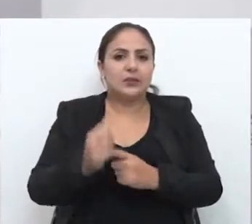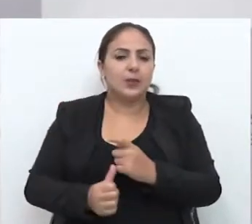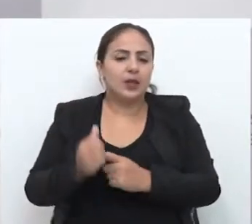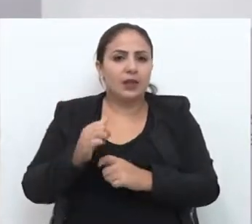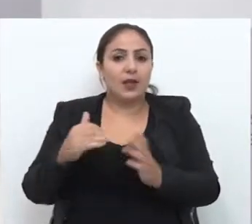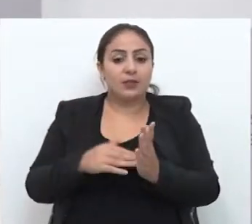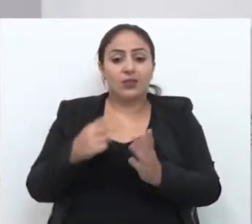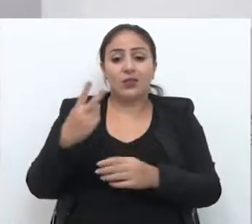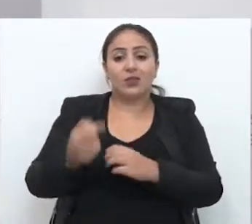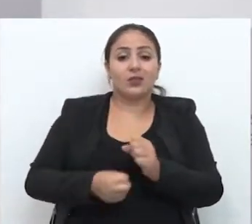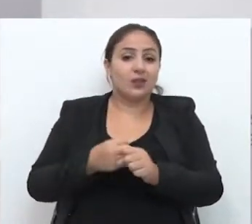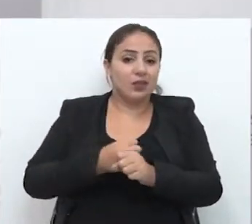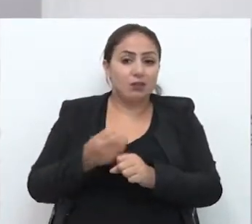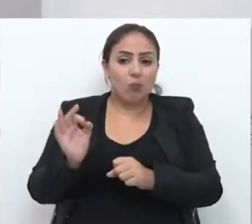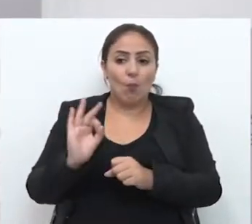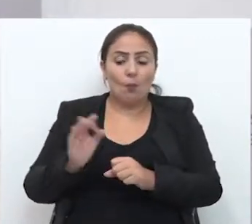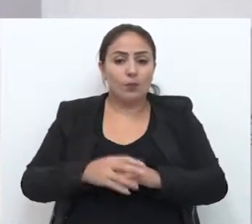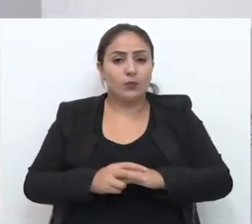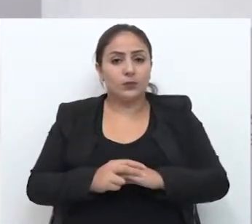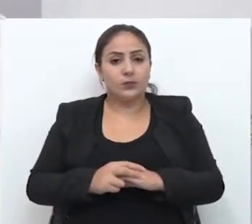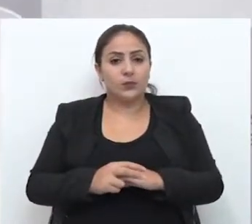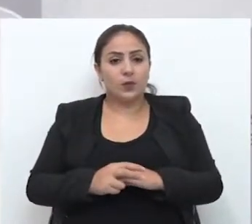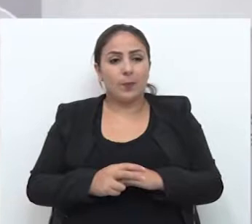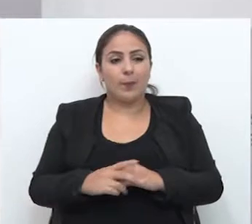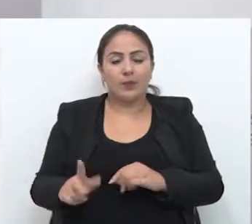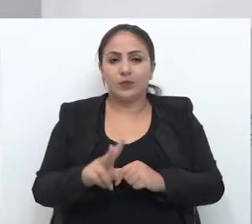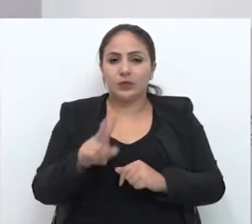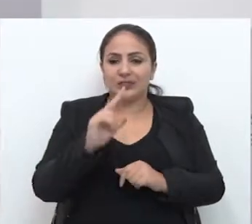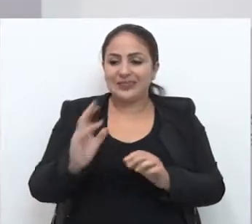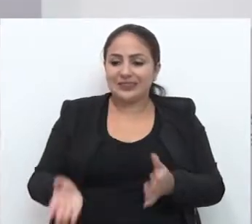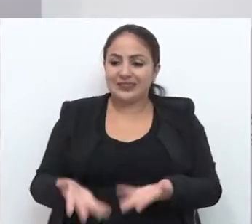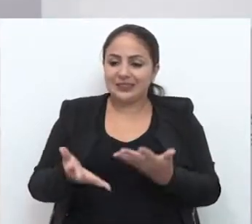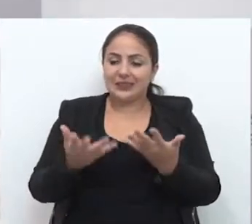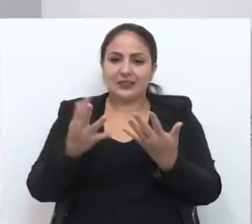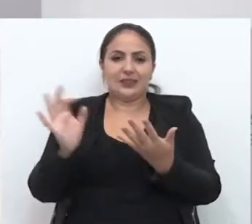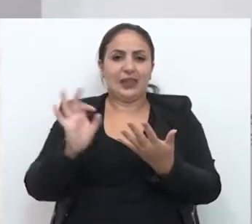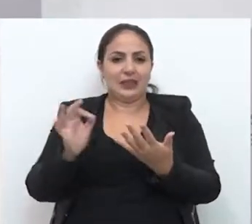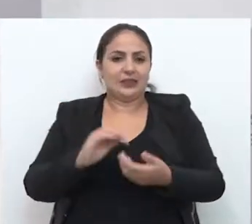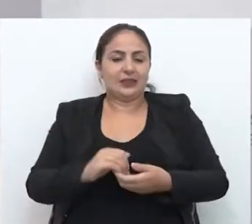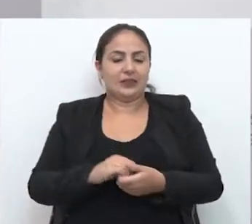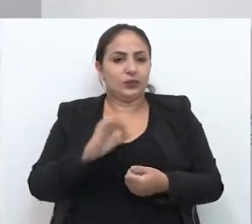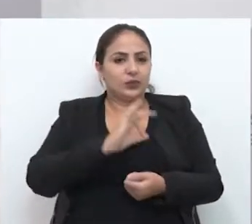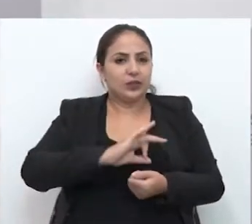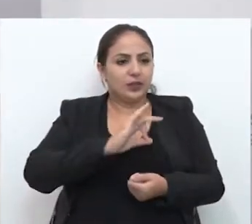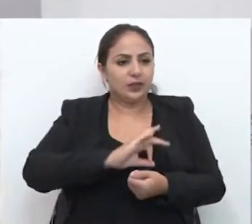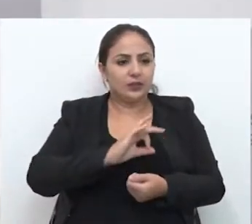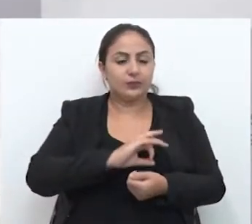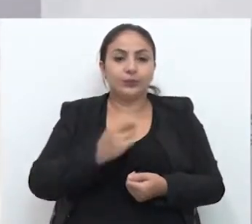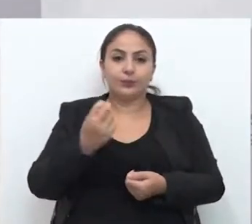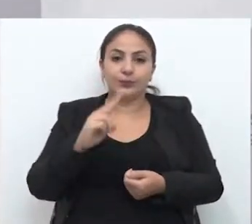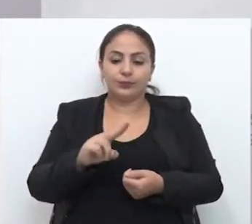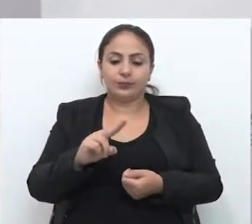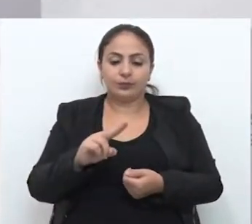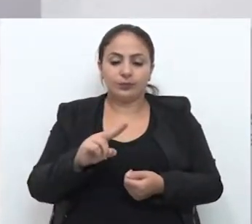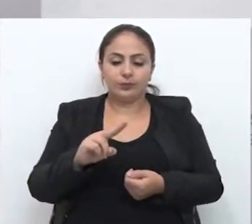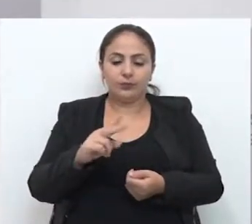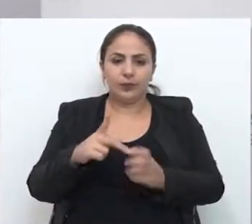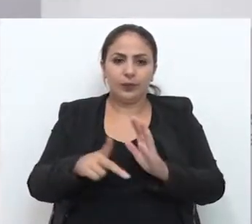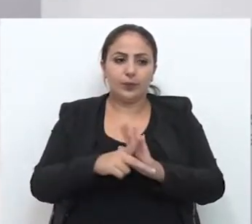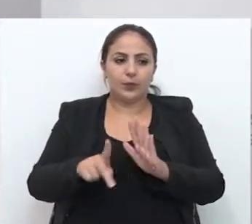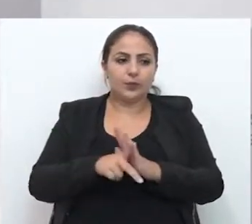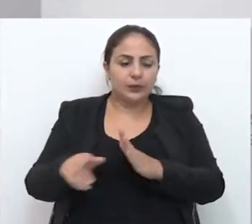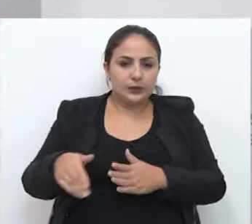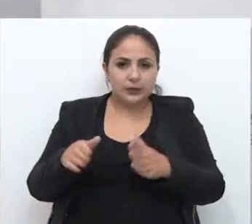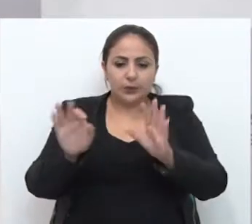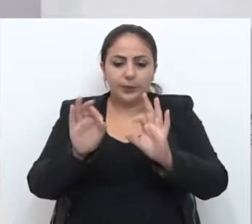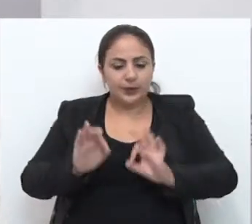até 2 anos, e não tem realmente uma valorização nem salarial e muito menos